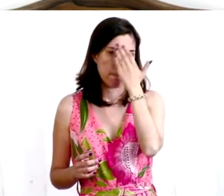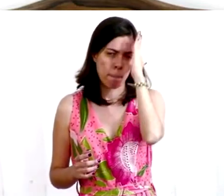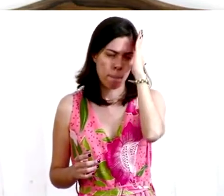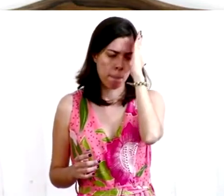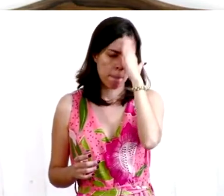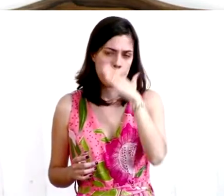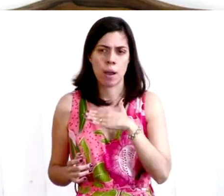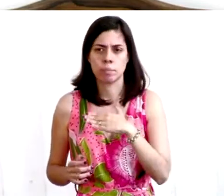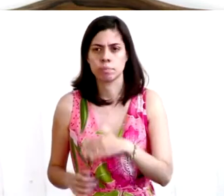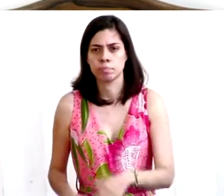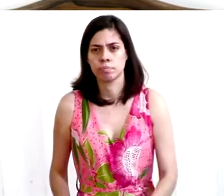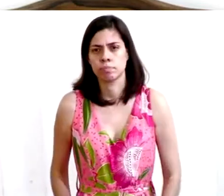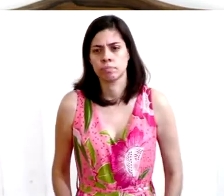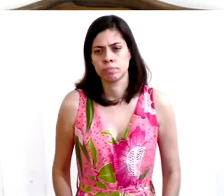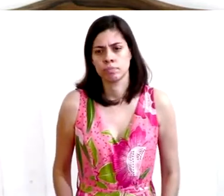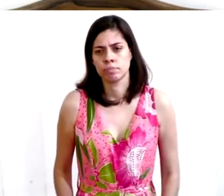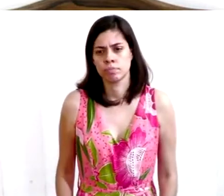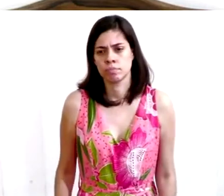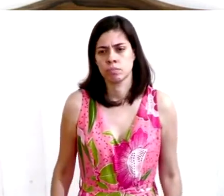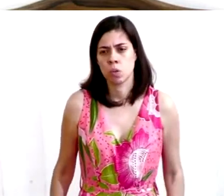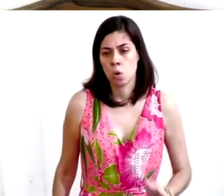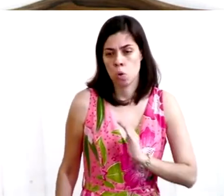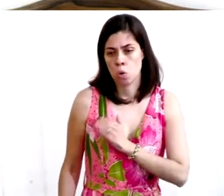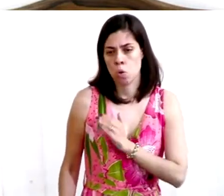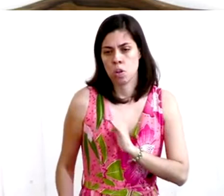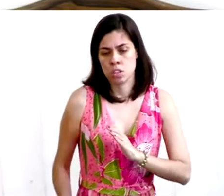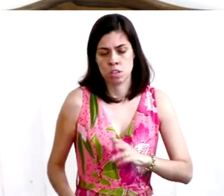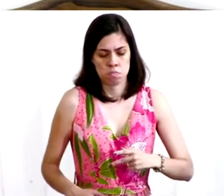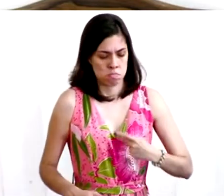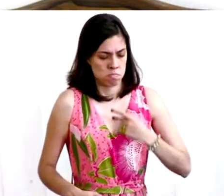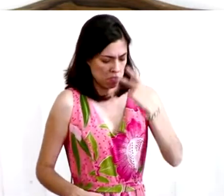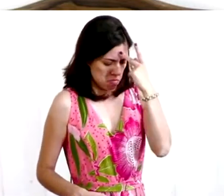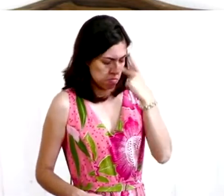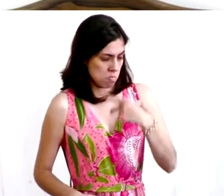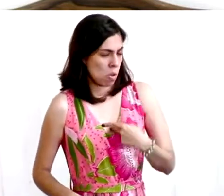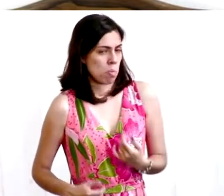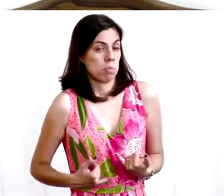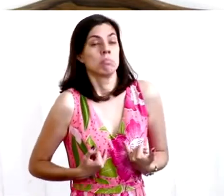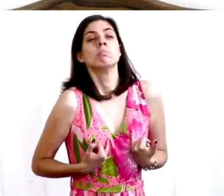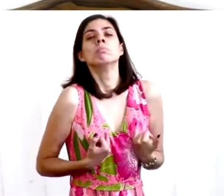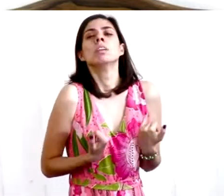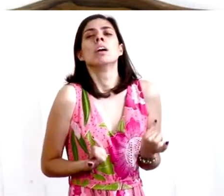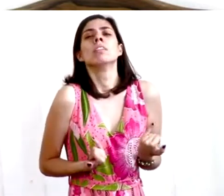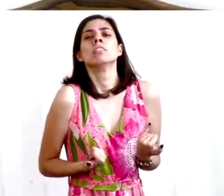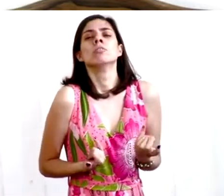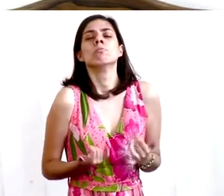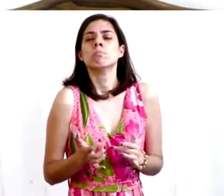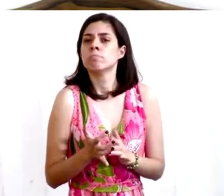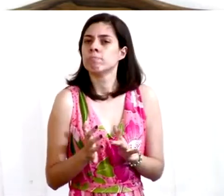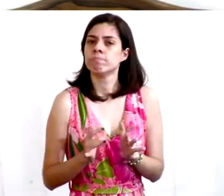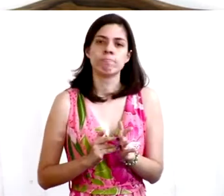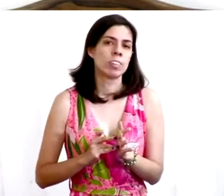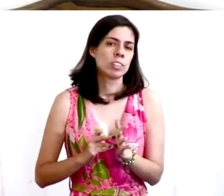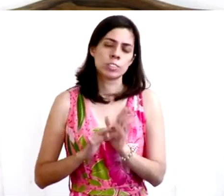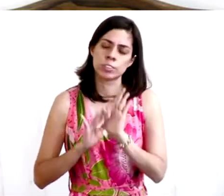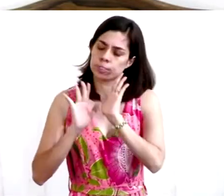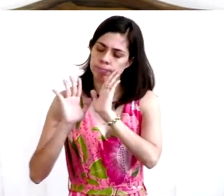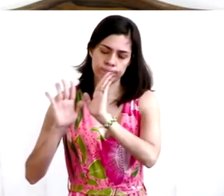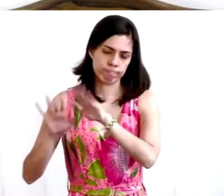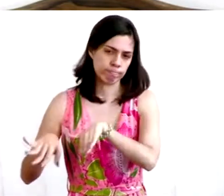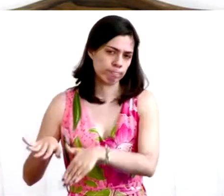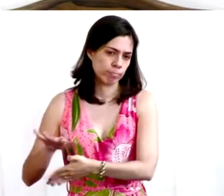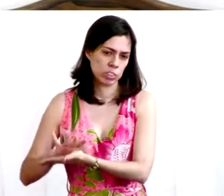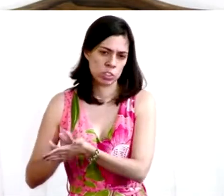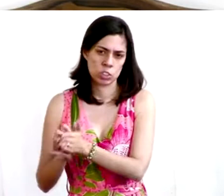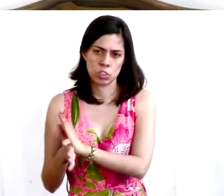corações audaciosos, os corações irreverentes, os corações que se posicionam como o centro da